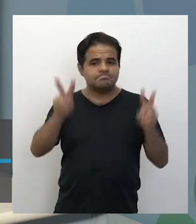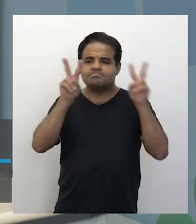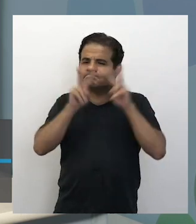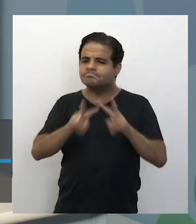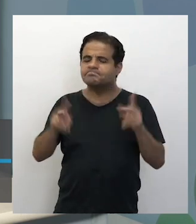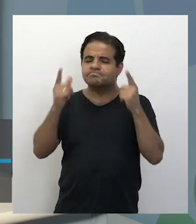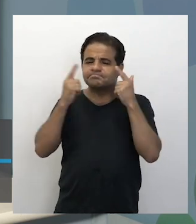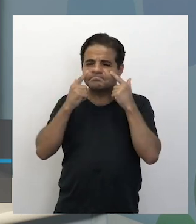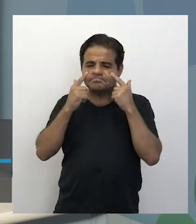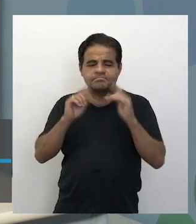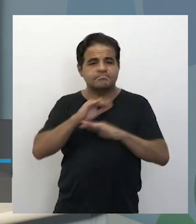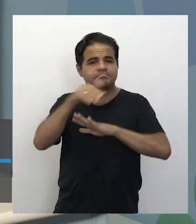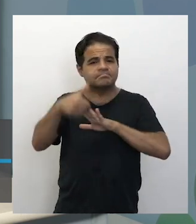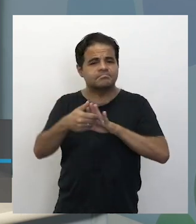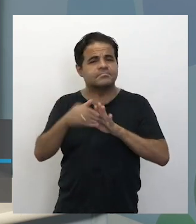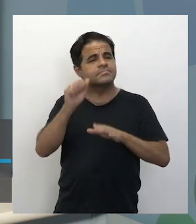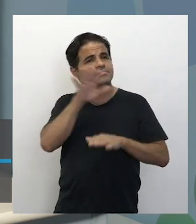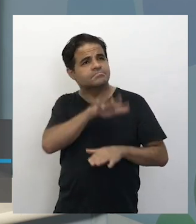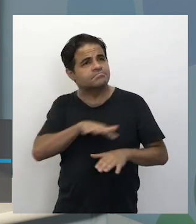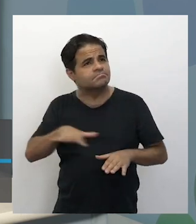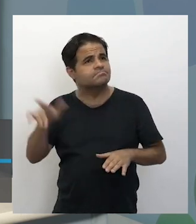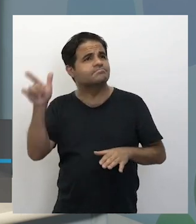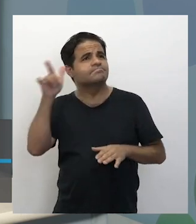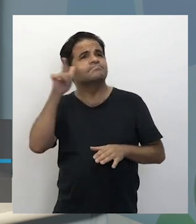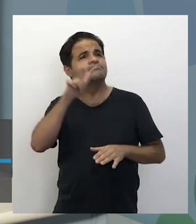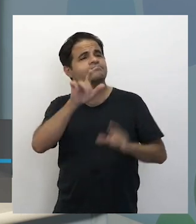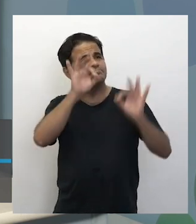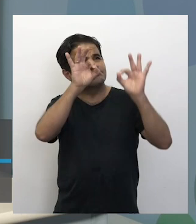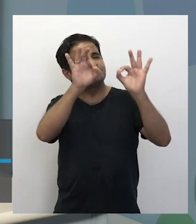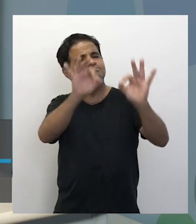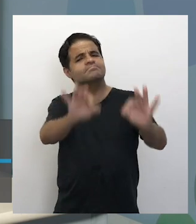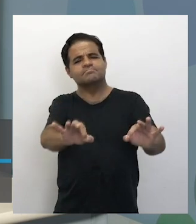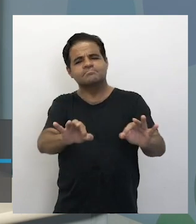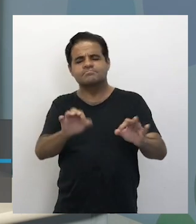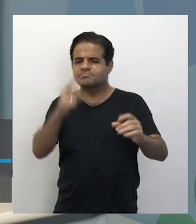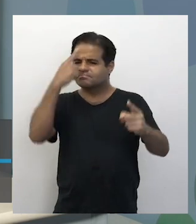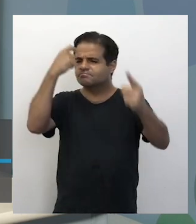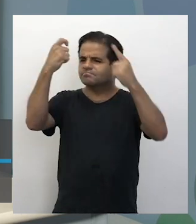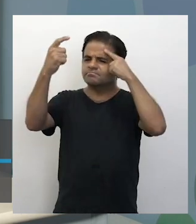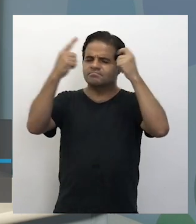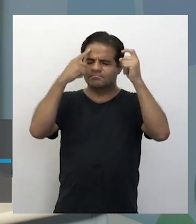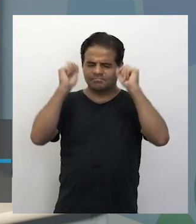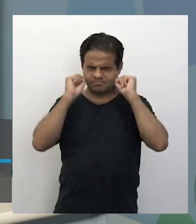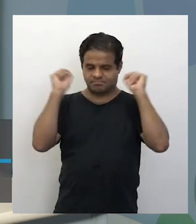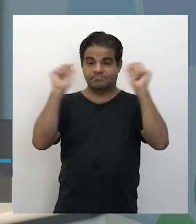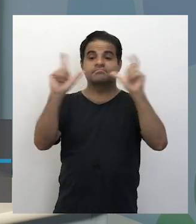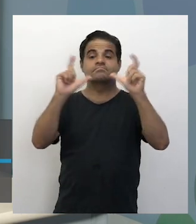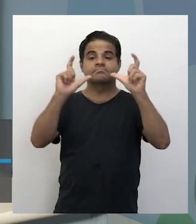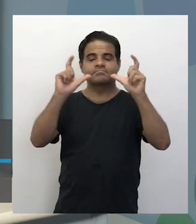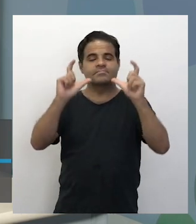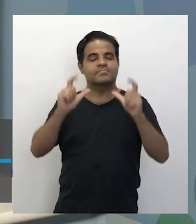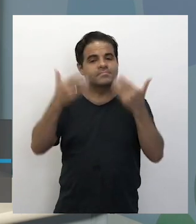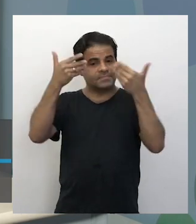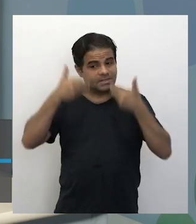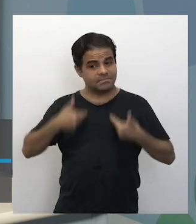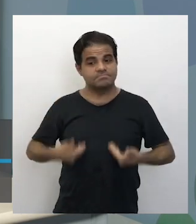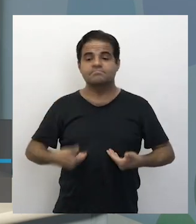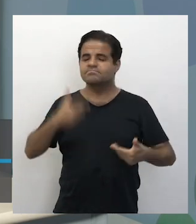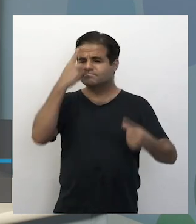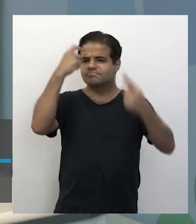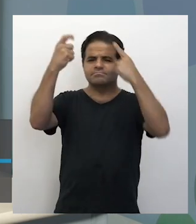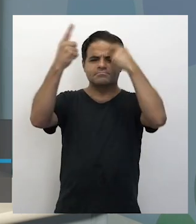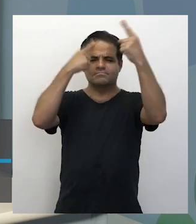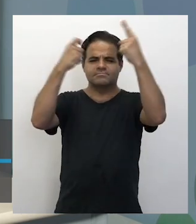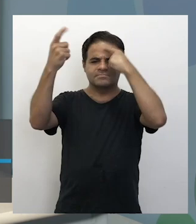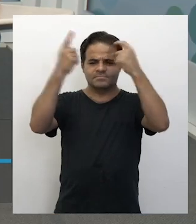um olhar do todo, você consegue, de fato, ser criativo e despertar esse seu lado de criatividade.